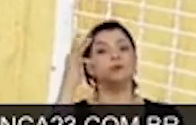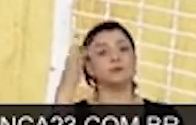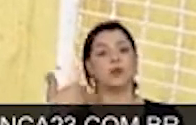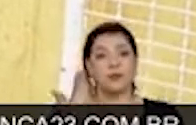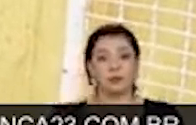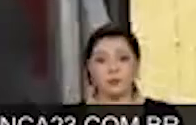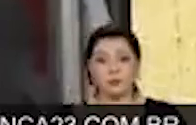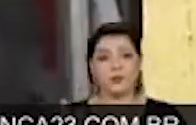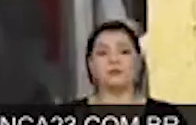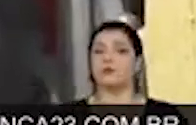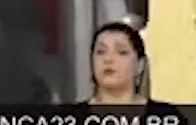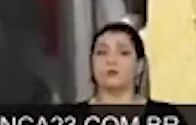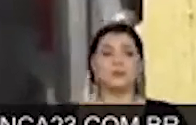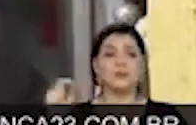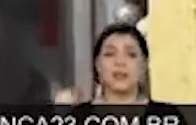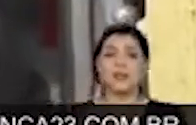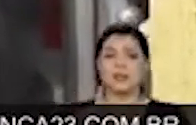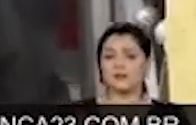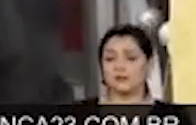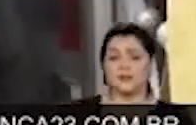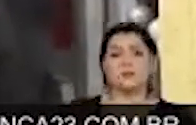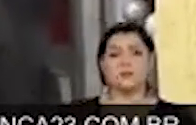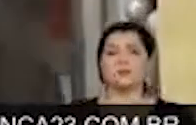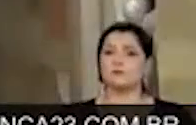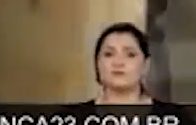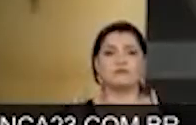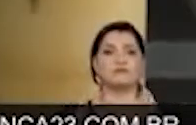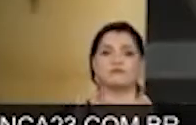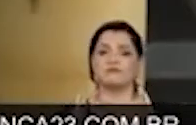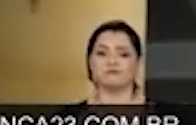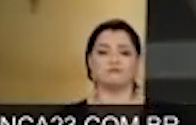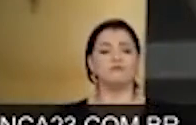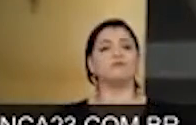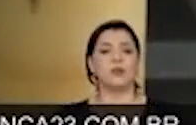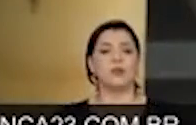eu tenho. Pode durar 100 anos, mas esperança eu tenho. E era para